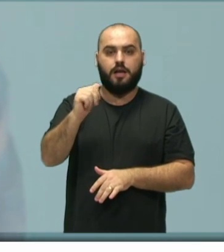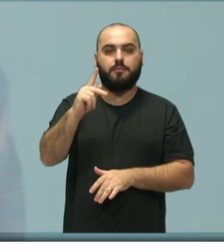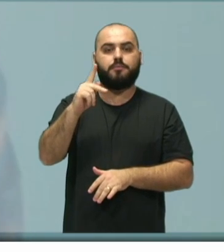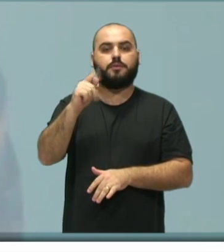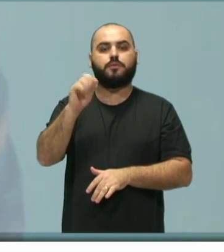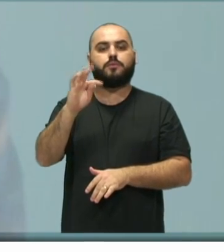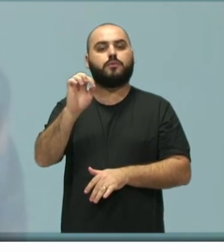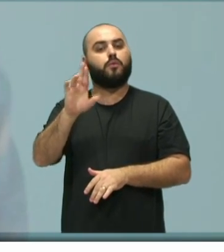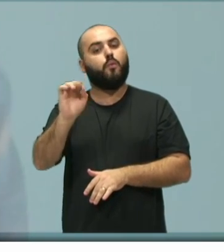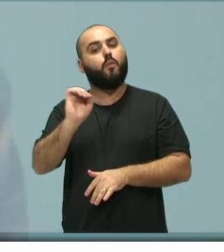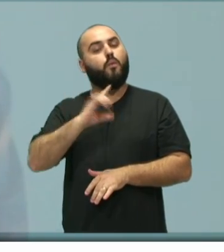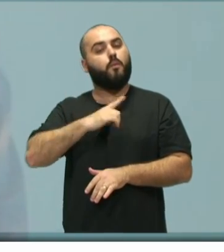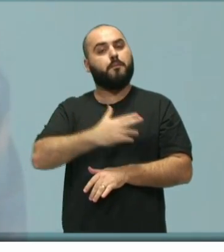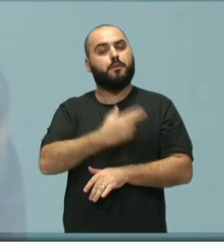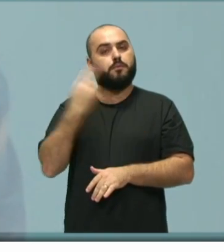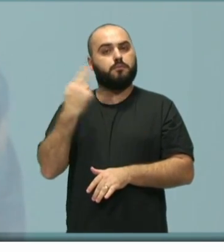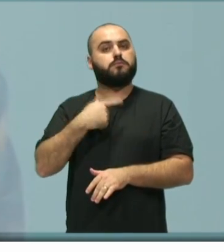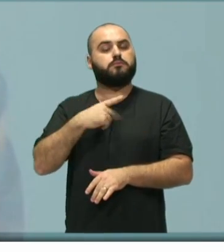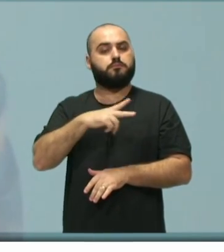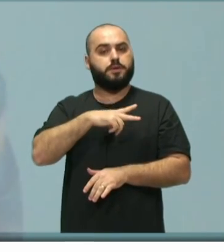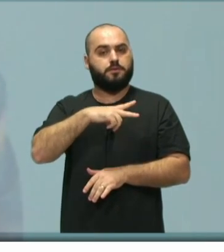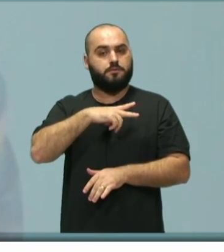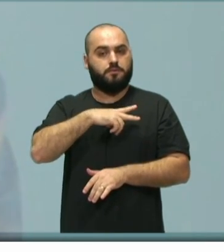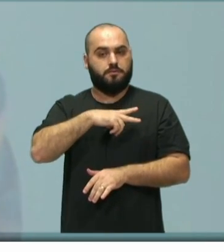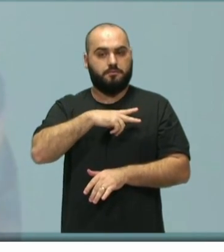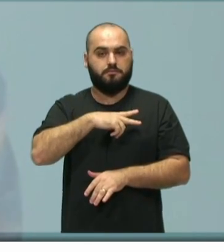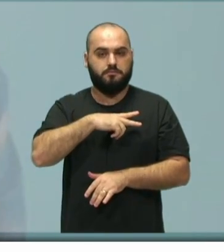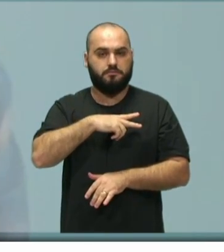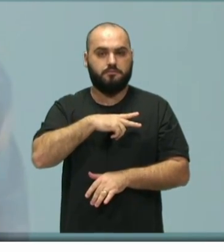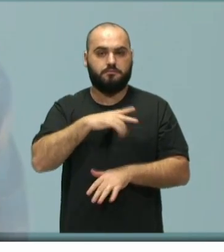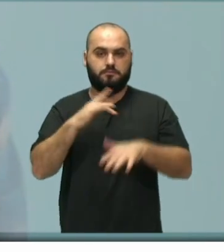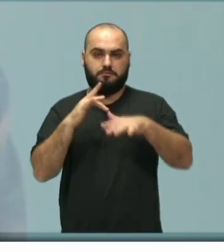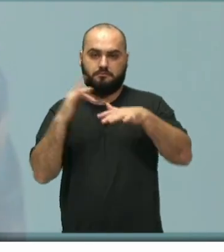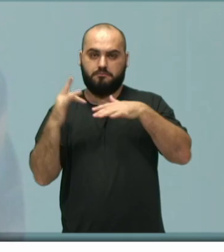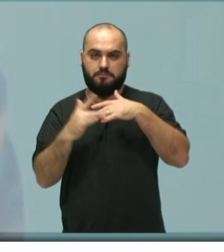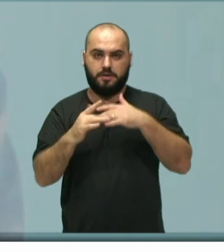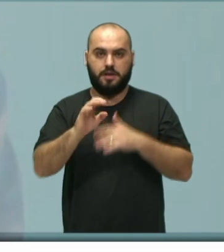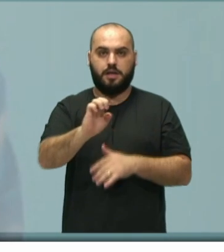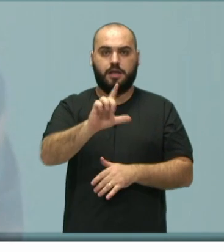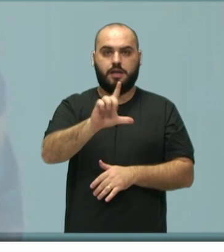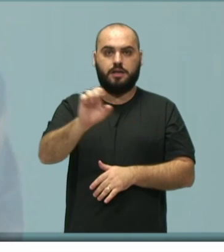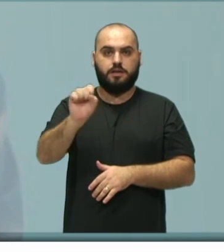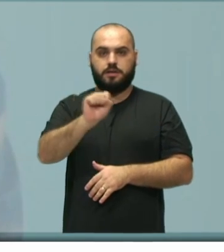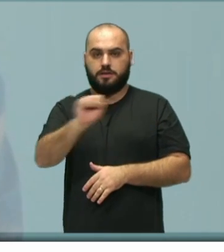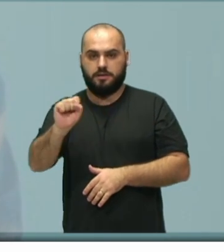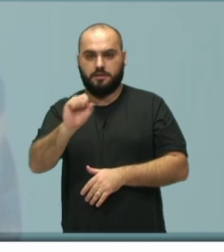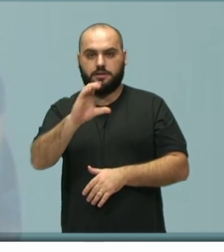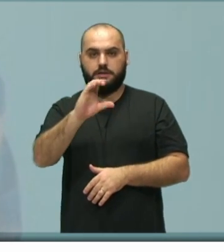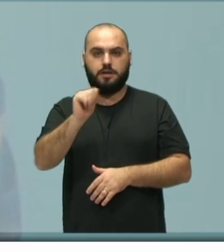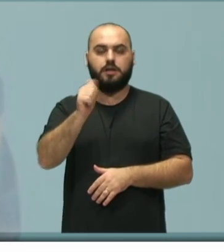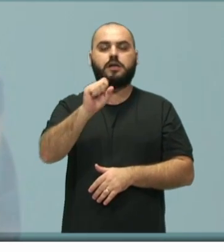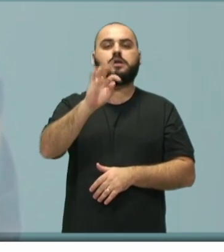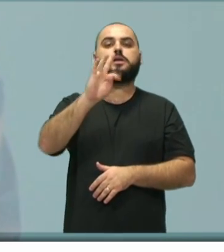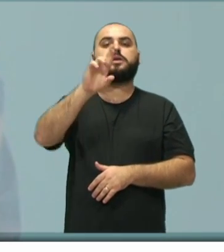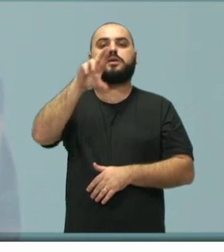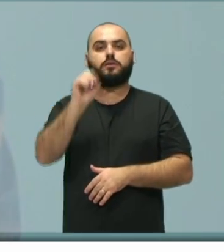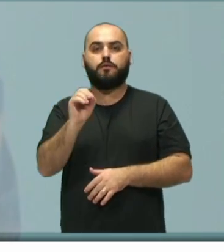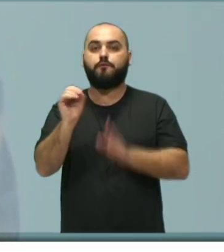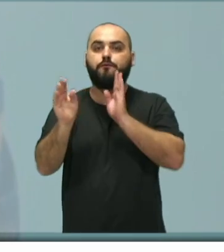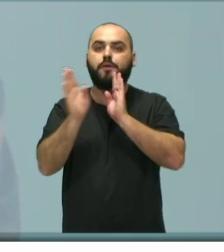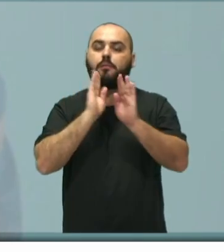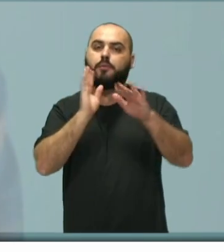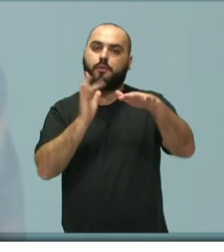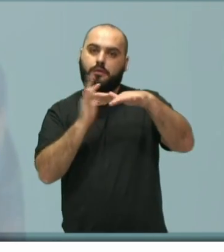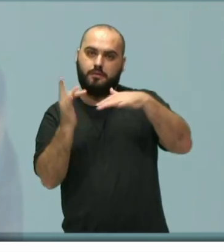ou comigo também, né, particularmente nas redes sociais, Elis de Castro, tanto no Facebook quanto no